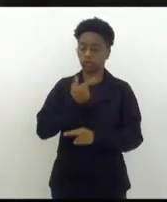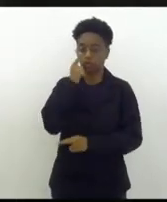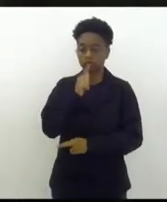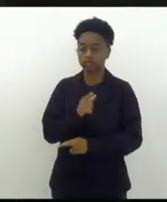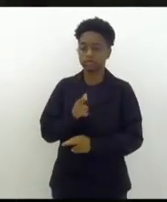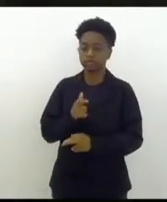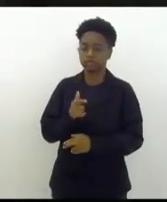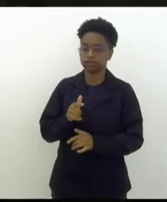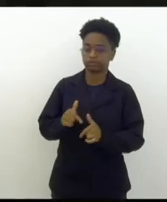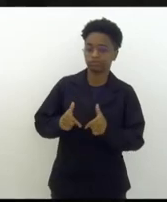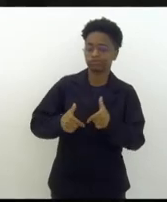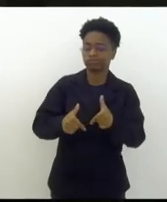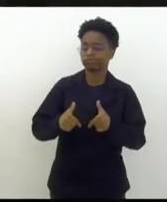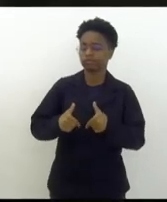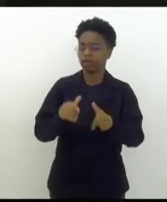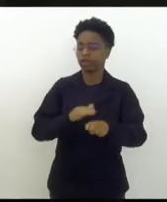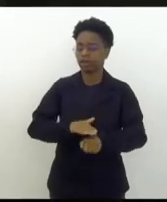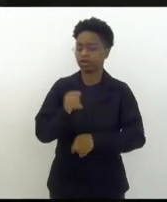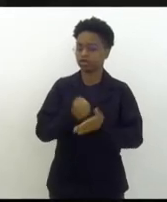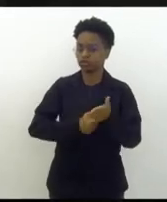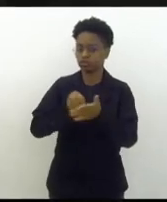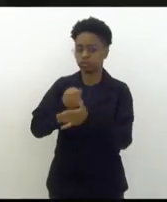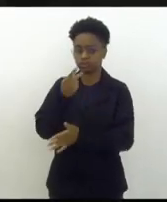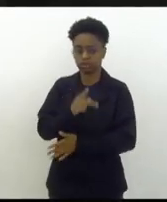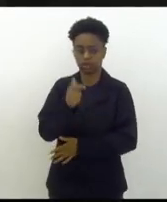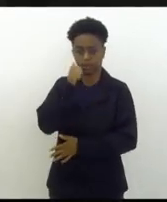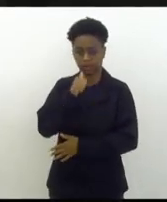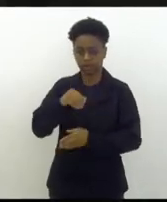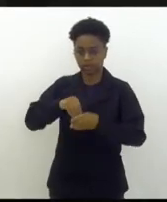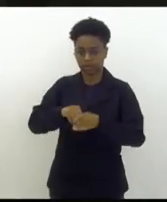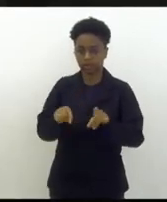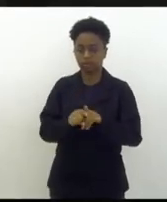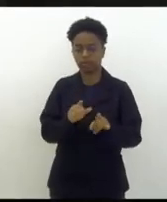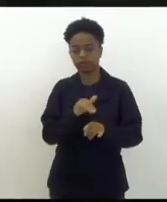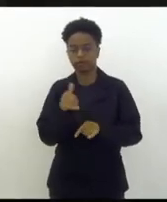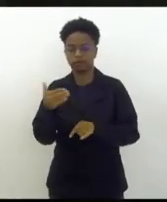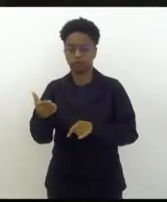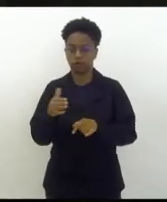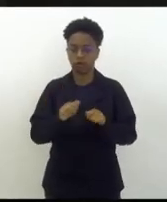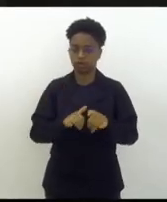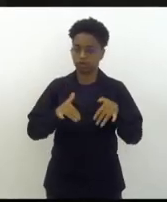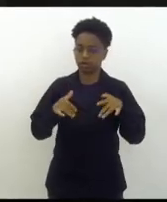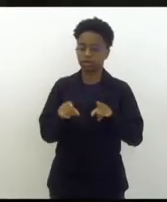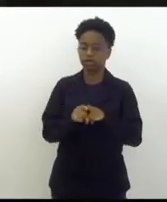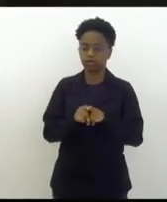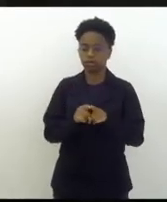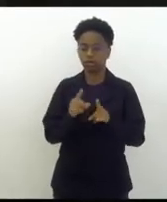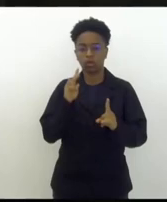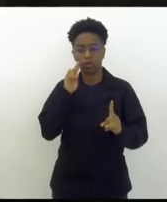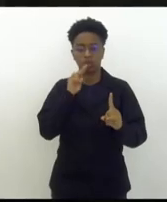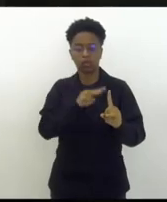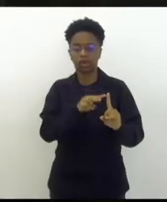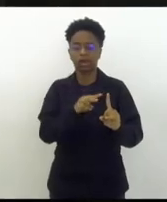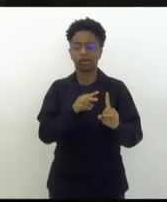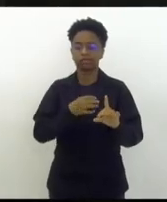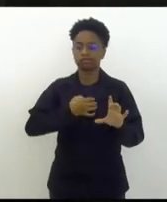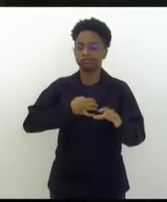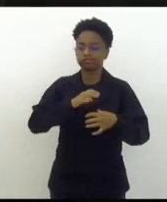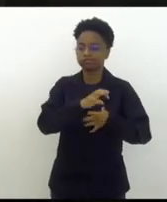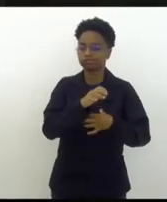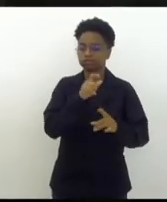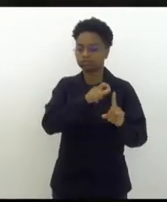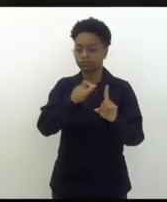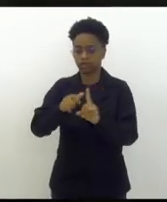na luta das mulheres dentro e fora dos parlamentos que a gente possa olhar com sororidade e